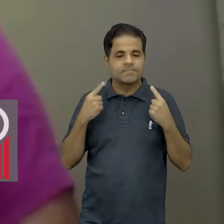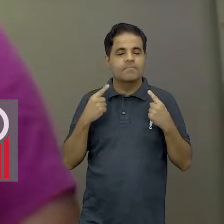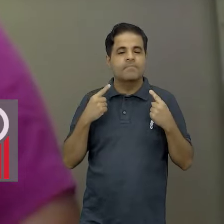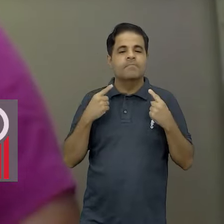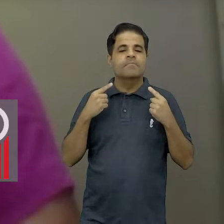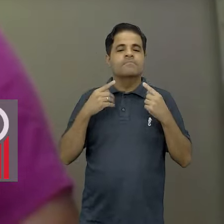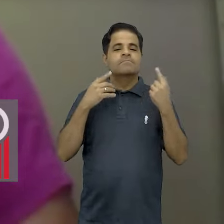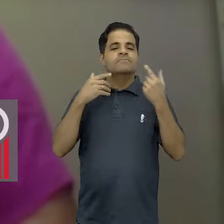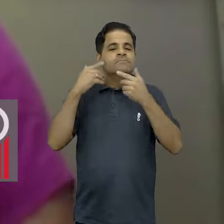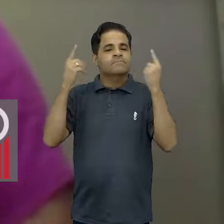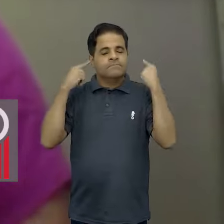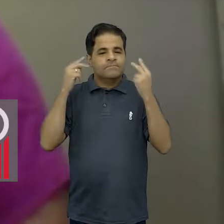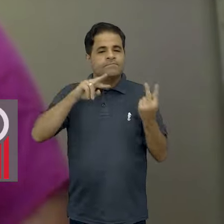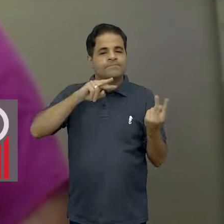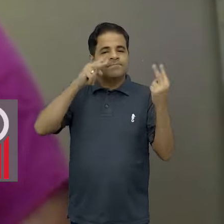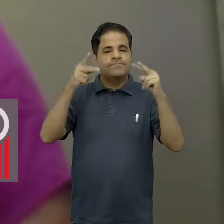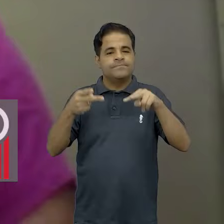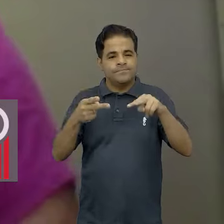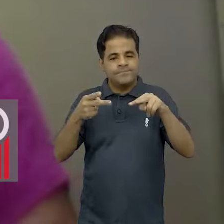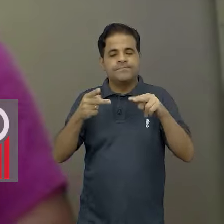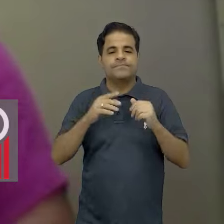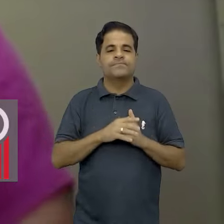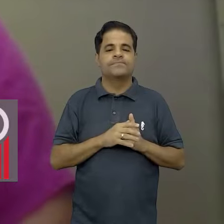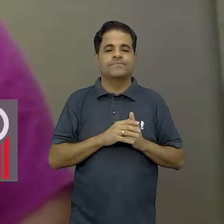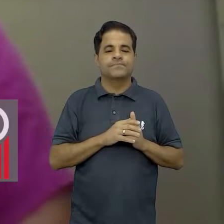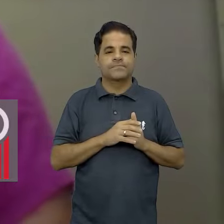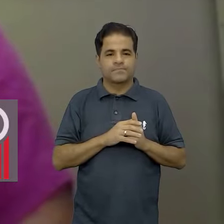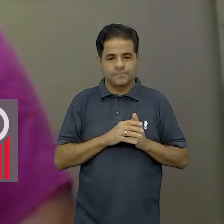em transição para o